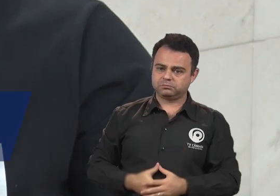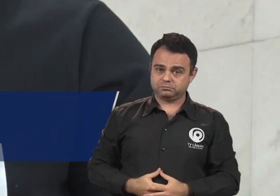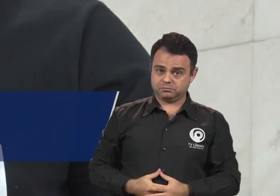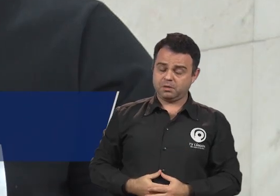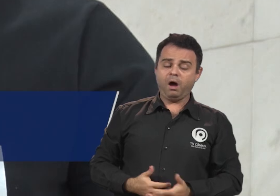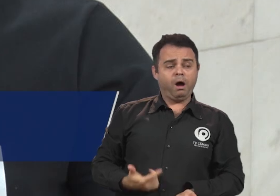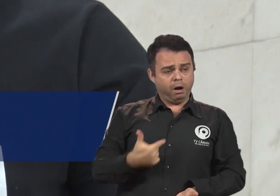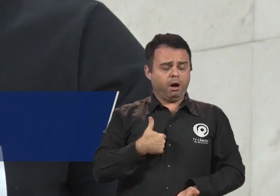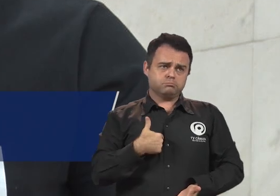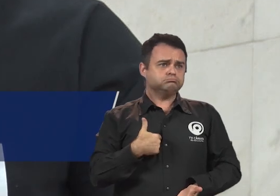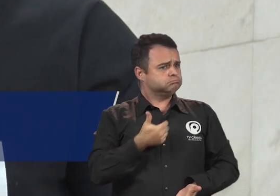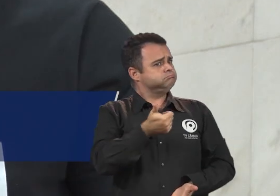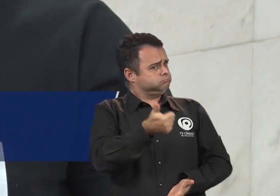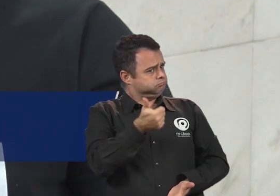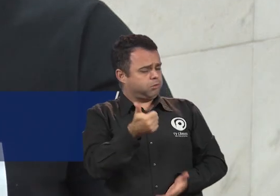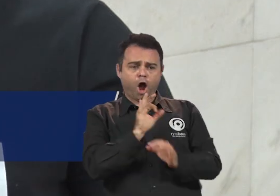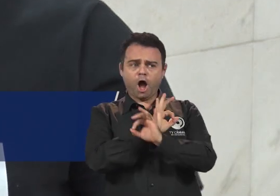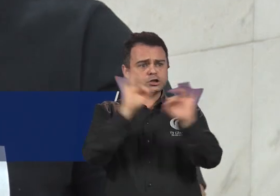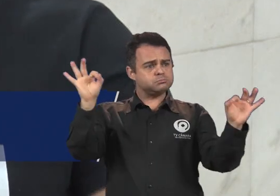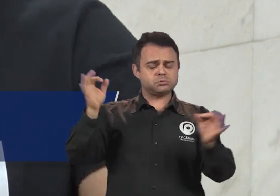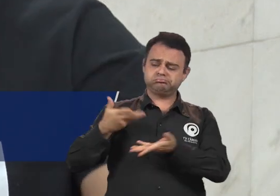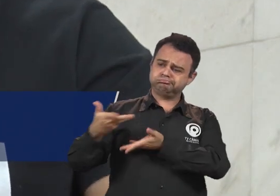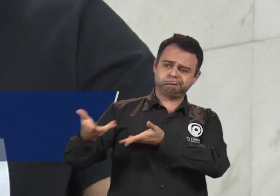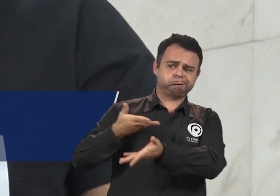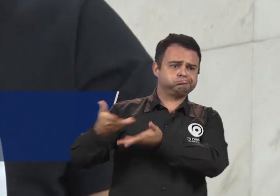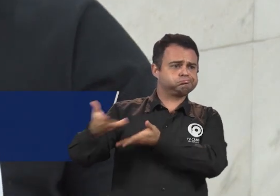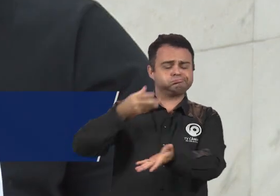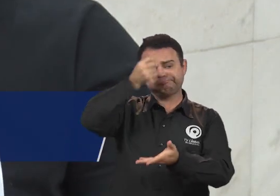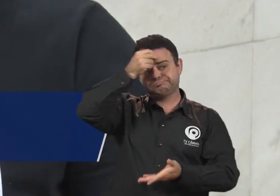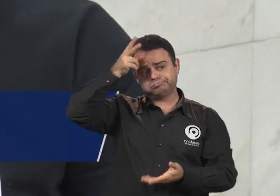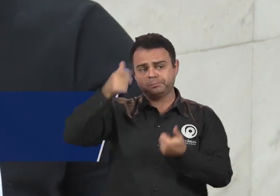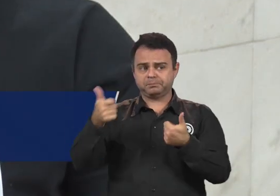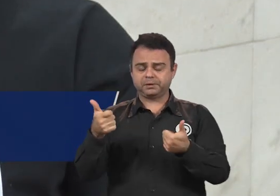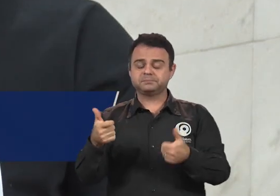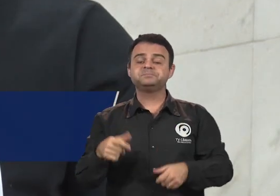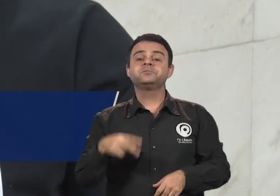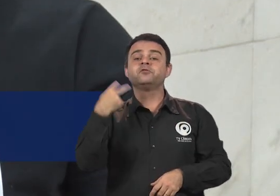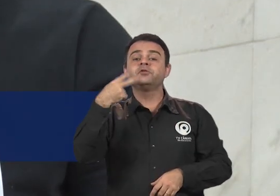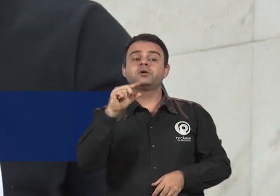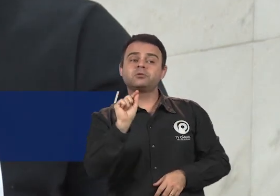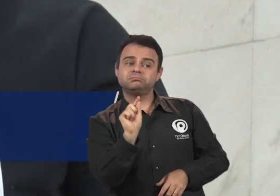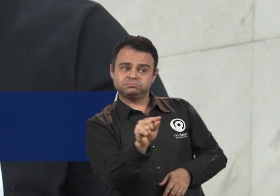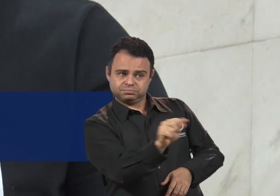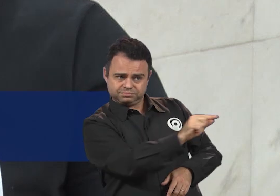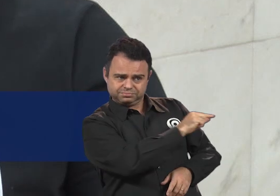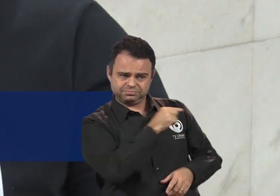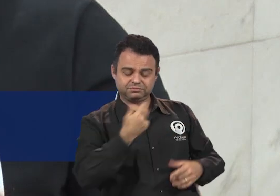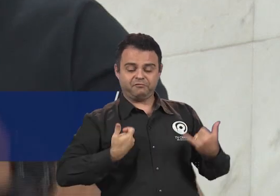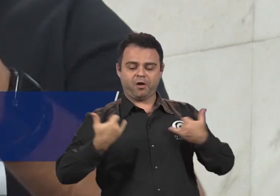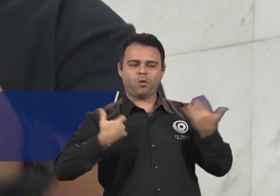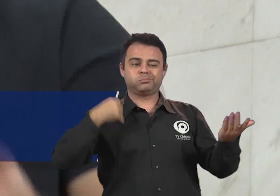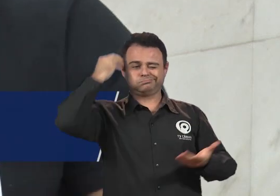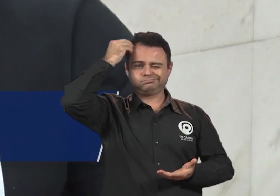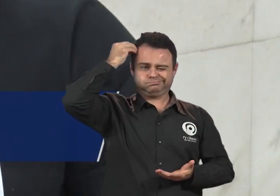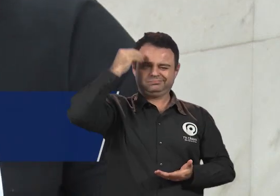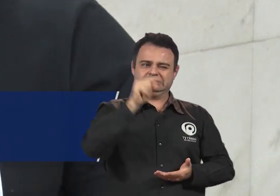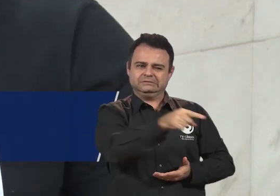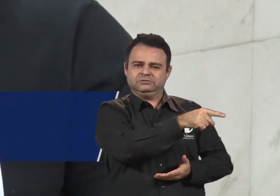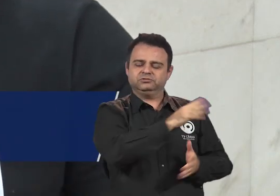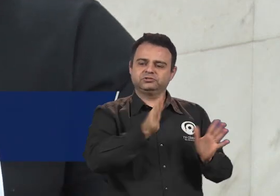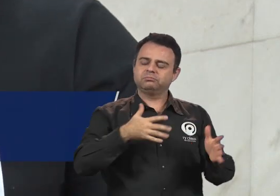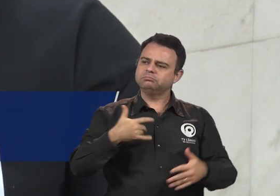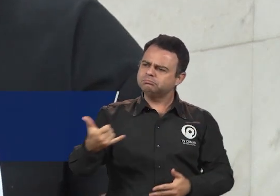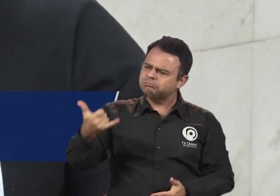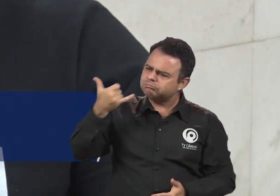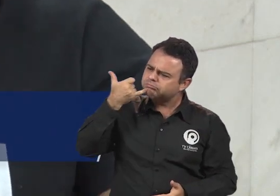tem sido excelente. Eu ouvi alguns vereadores um pouco mais experientes de casa comentar comigo que às vezes nunca tiveram o telefone do